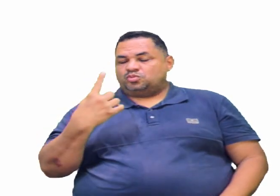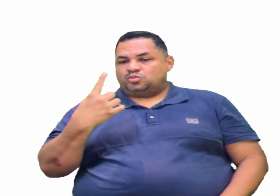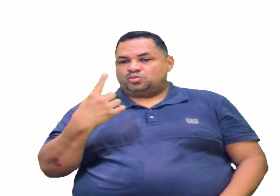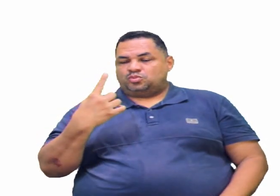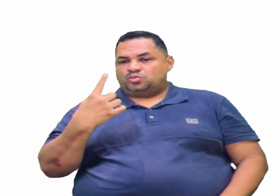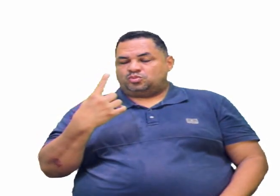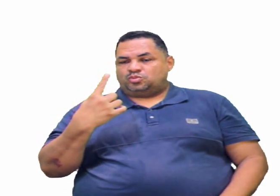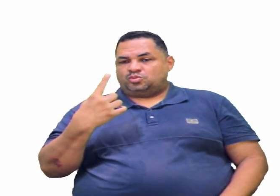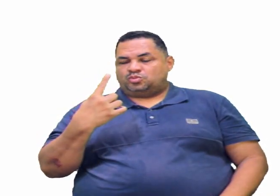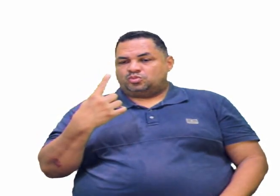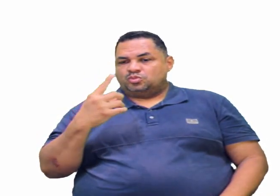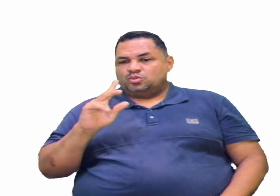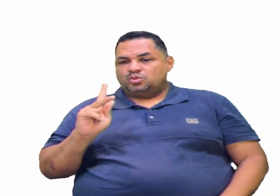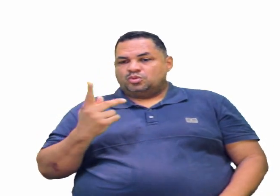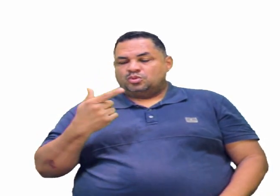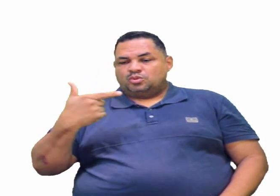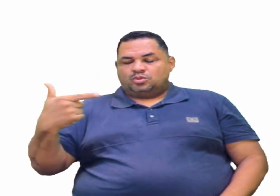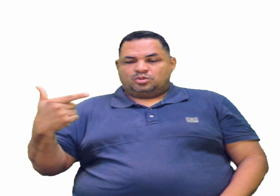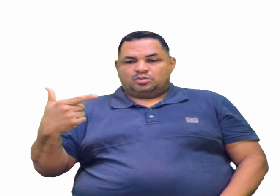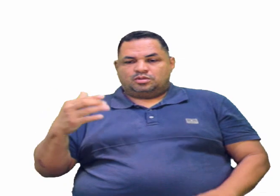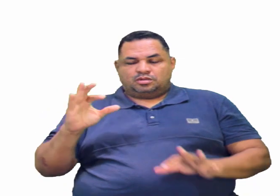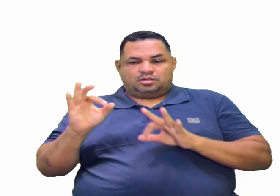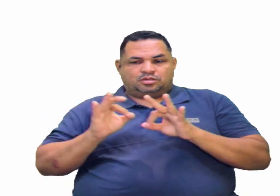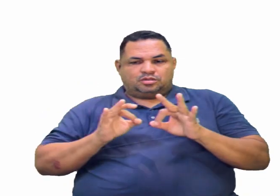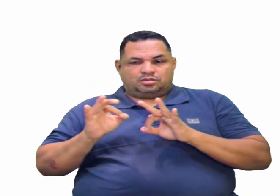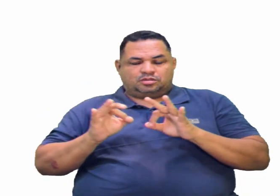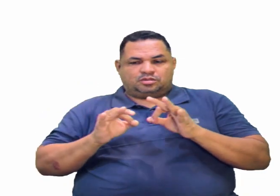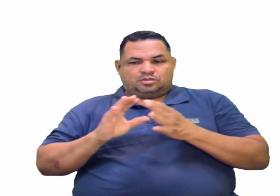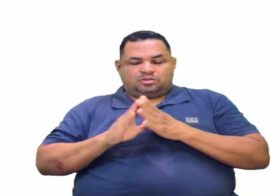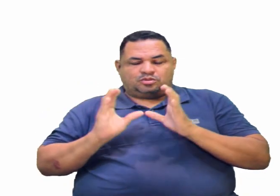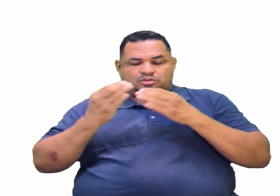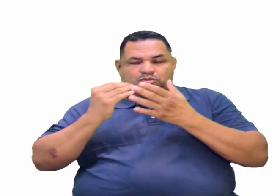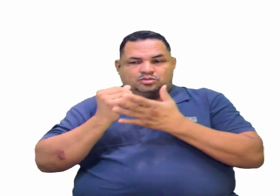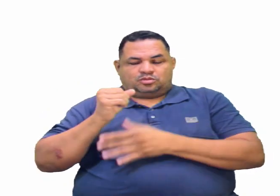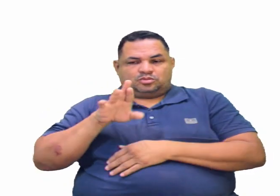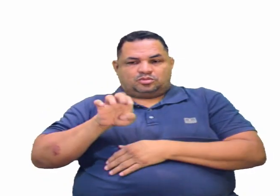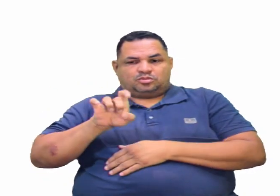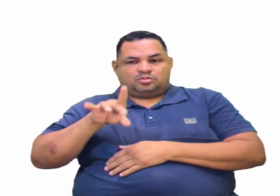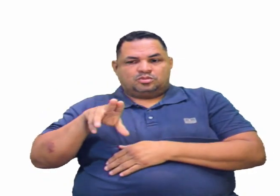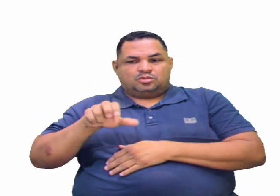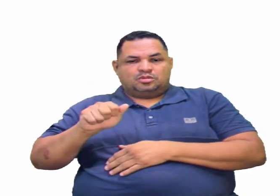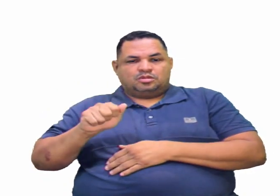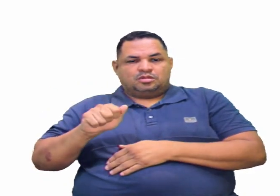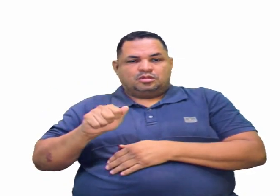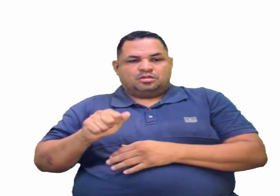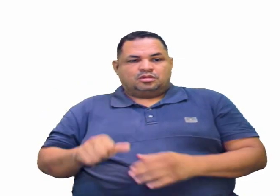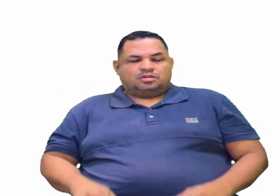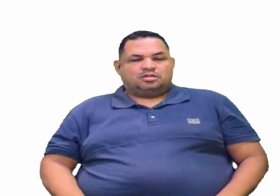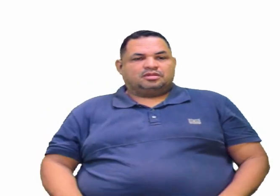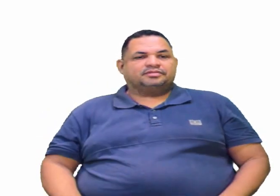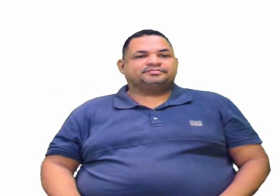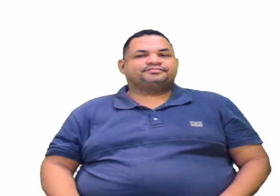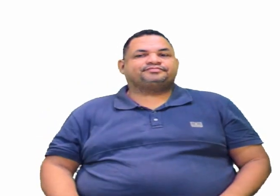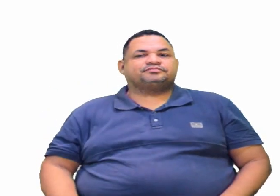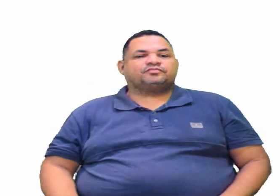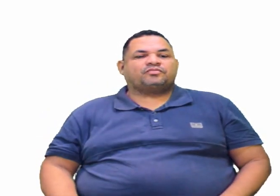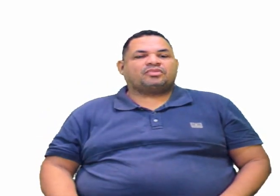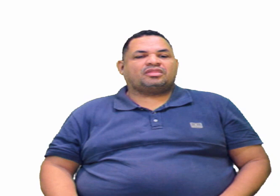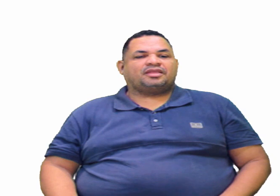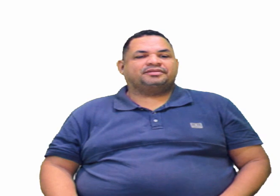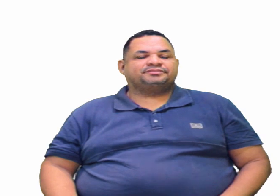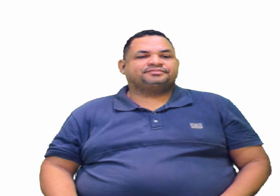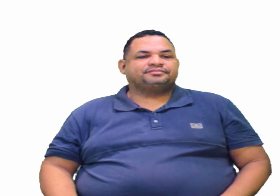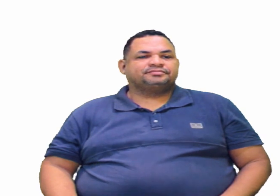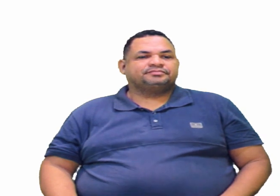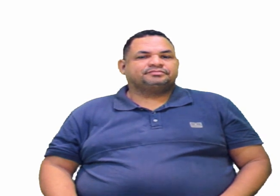hidrogênios para um grupo orgânico, ela já de cara é uma amina primária. Então, se eu